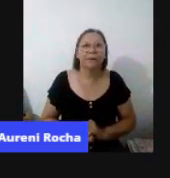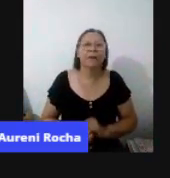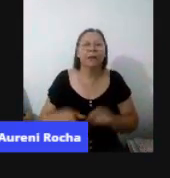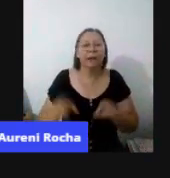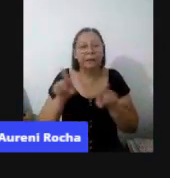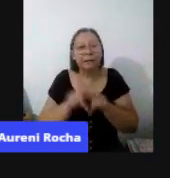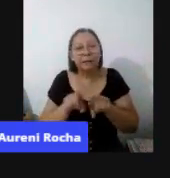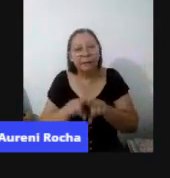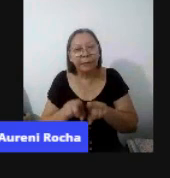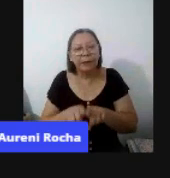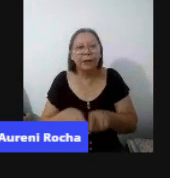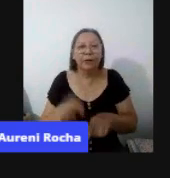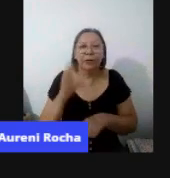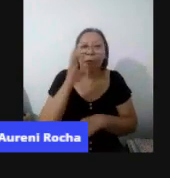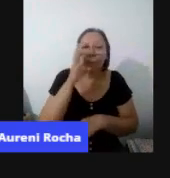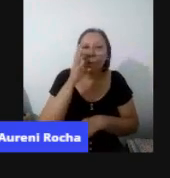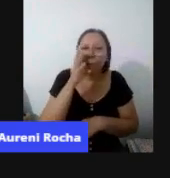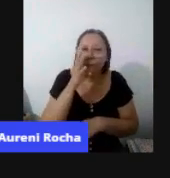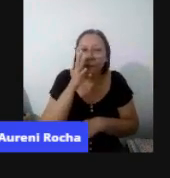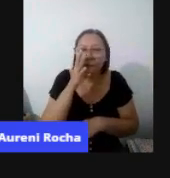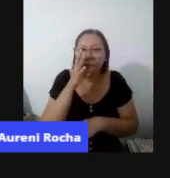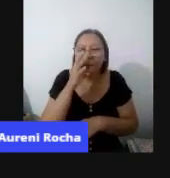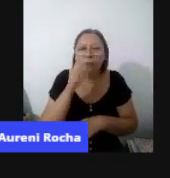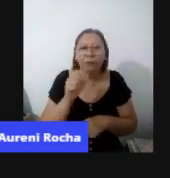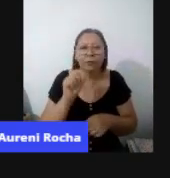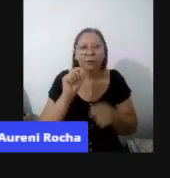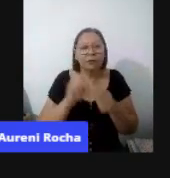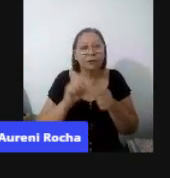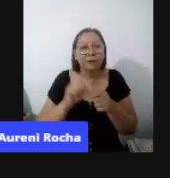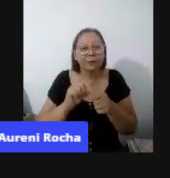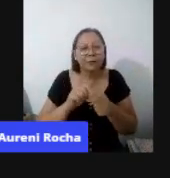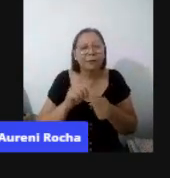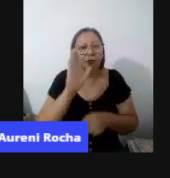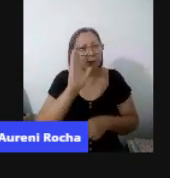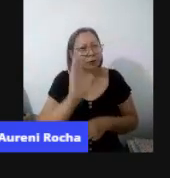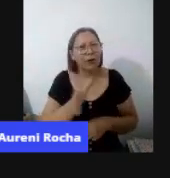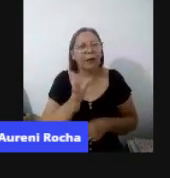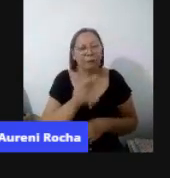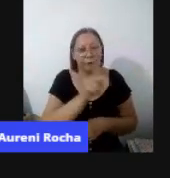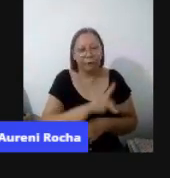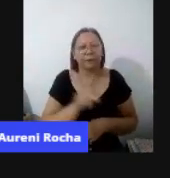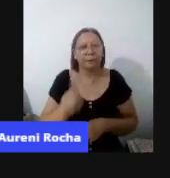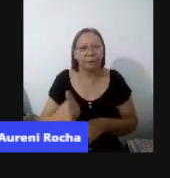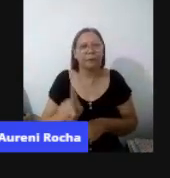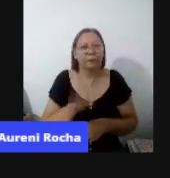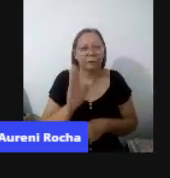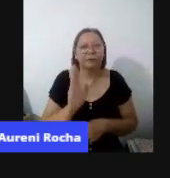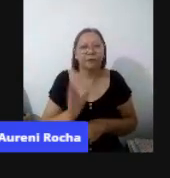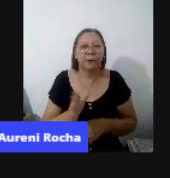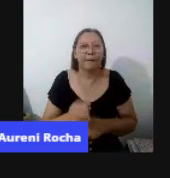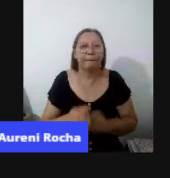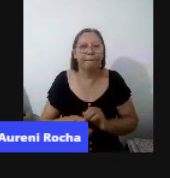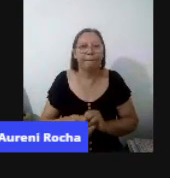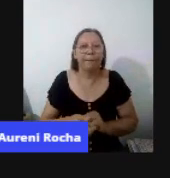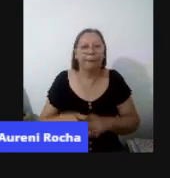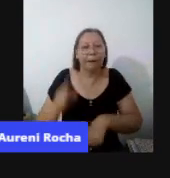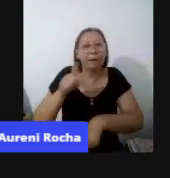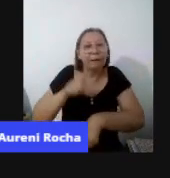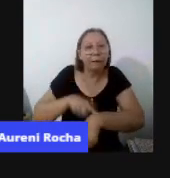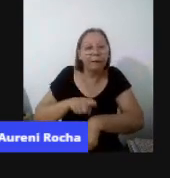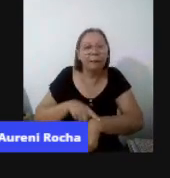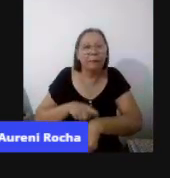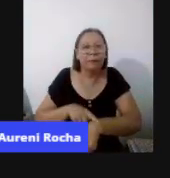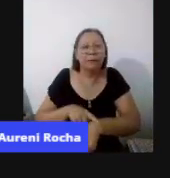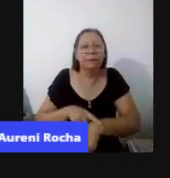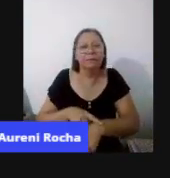observando muito do que já foi produzido por vocês, né? Então, nesse momento, a gente queria até parabenizar